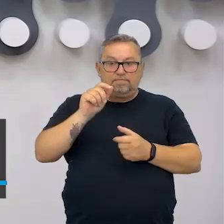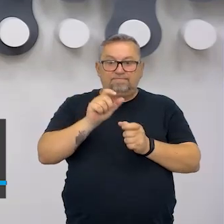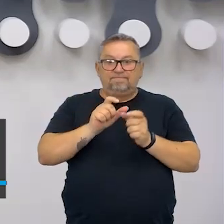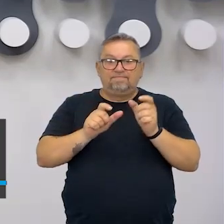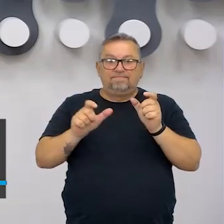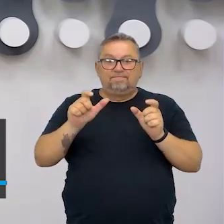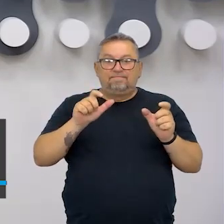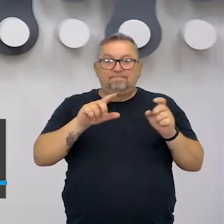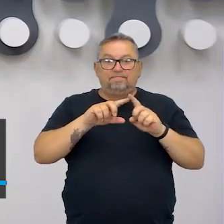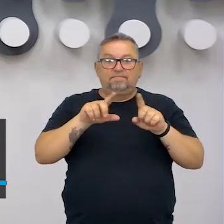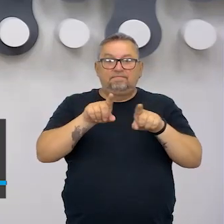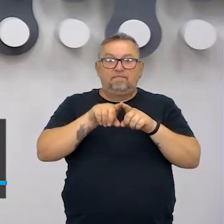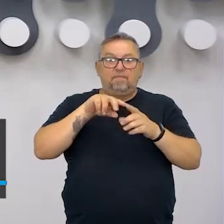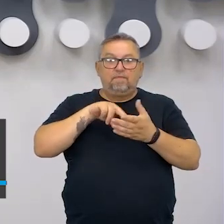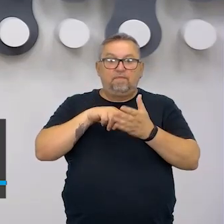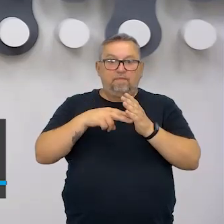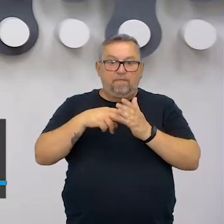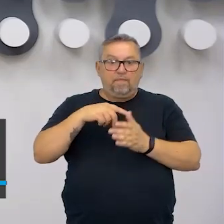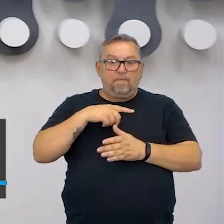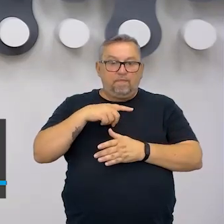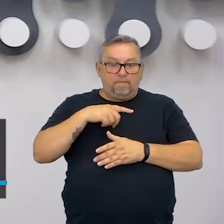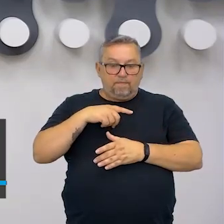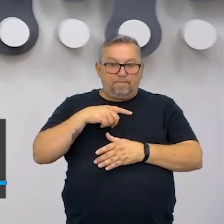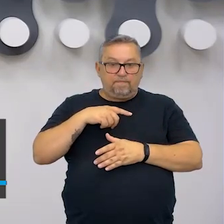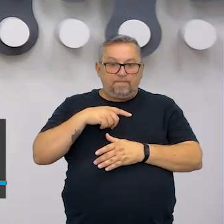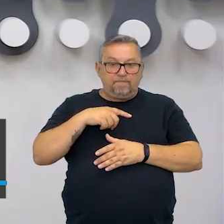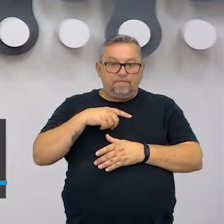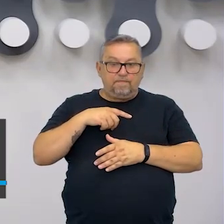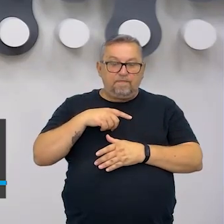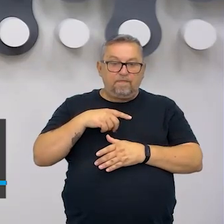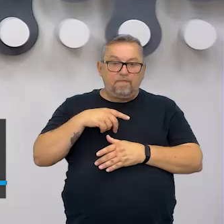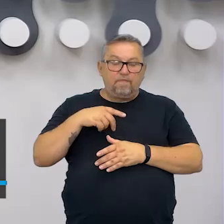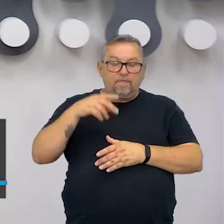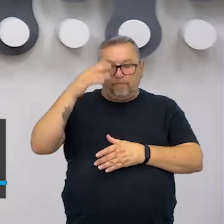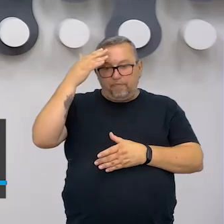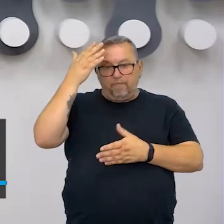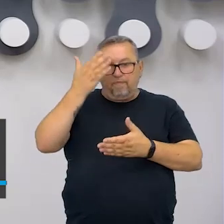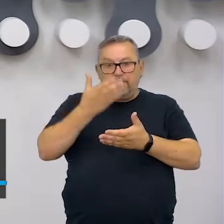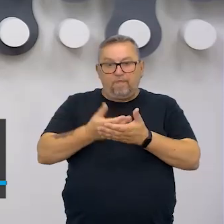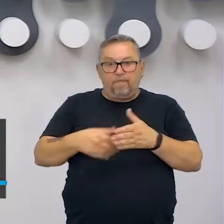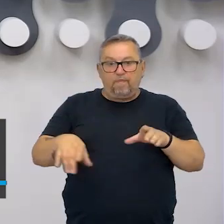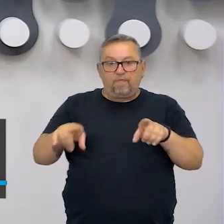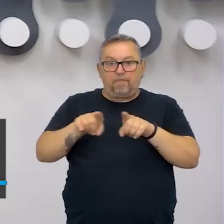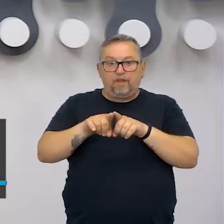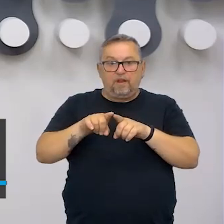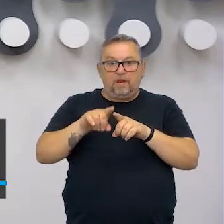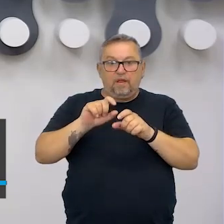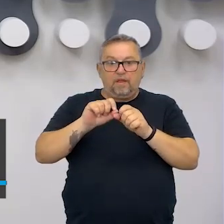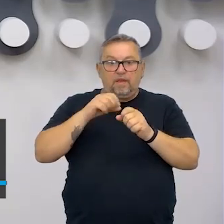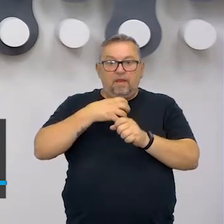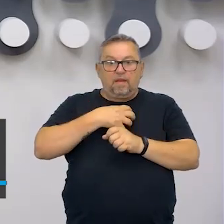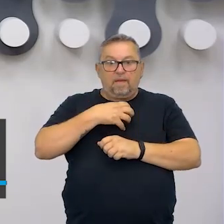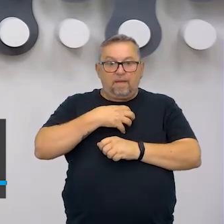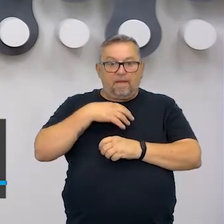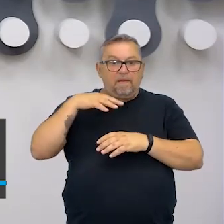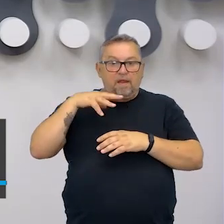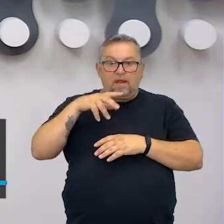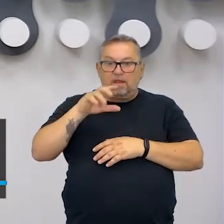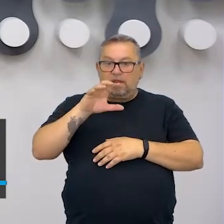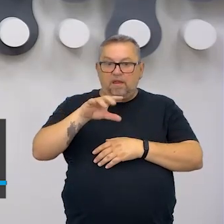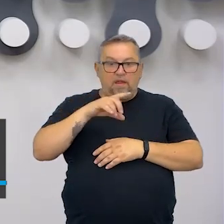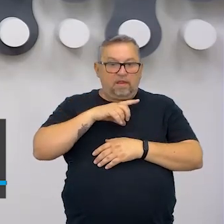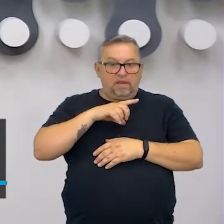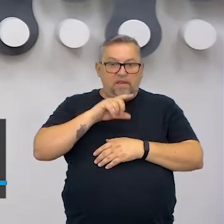Essas palavras, os sentidos todos que elas têm, eu vou acreditando neles, eu vou sentindo tudo isso